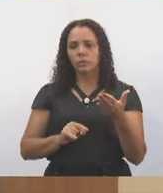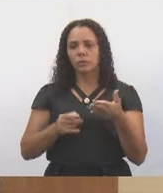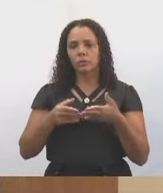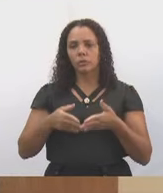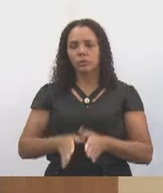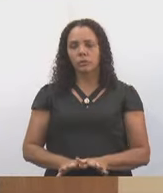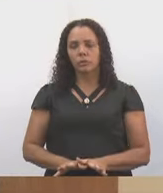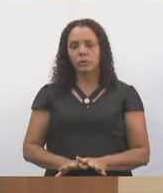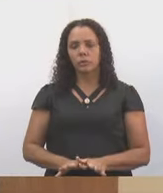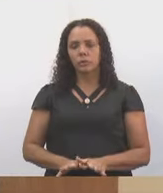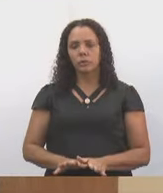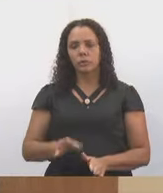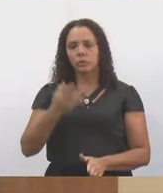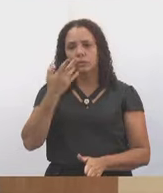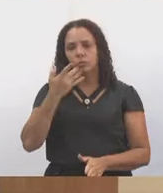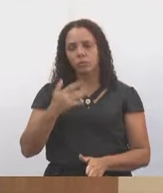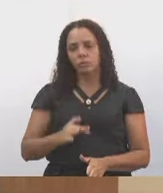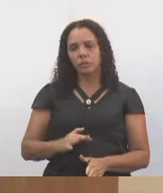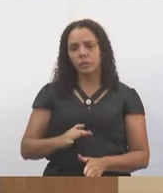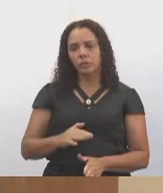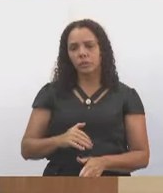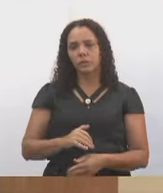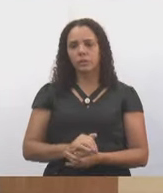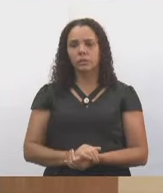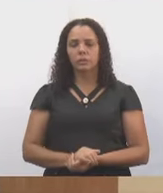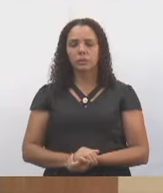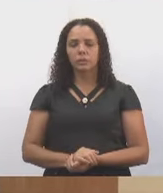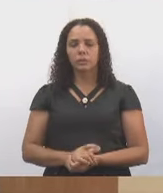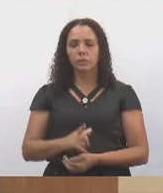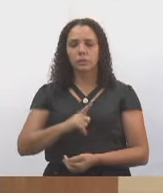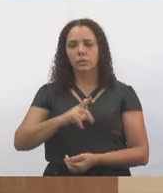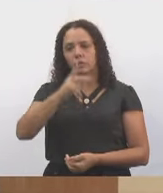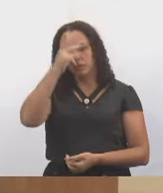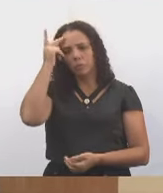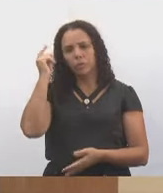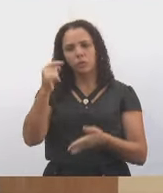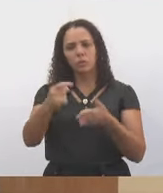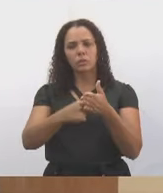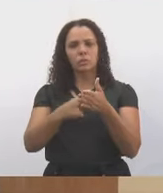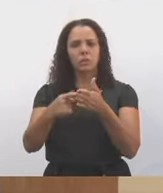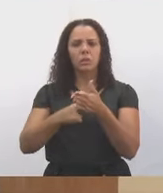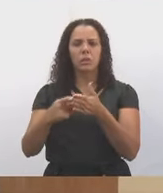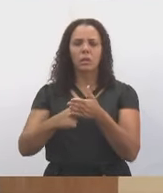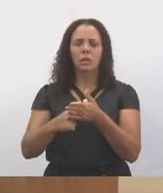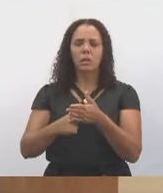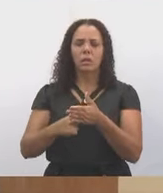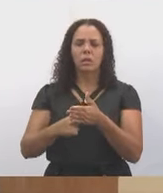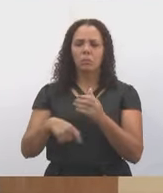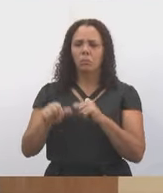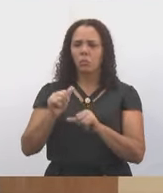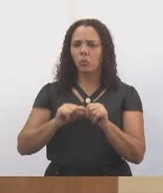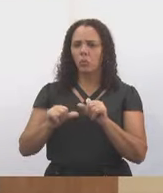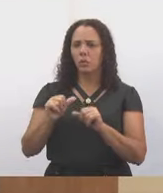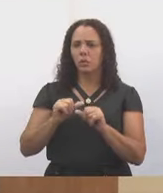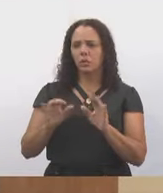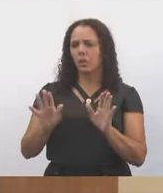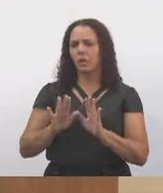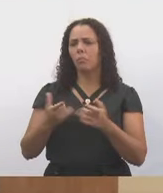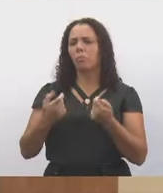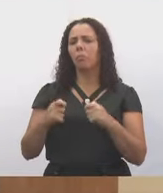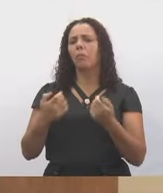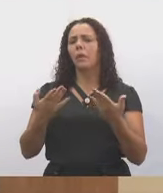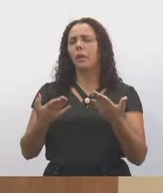nascimento de uma criança tem pessoas que me questionam não deveria mudar tá lá pai